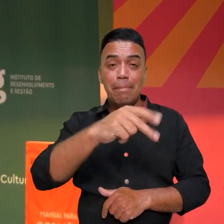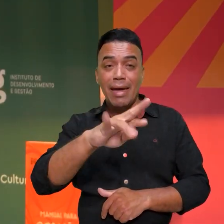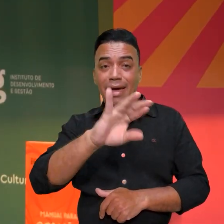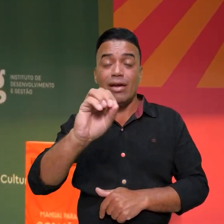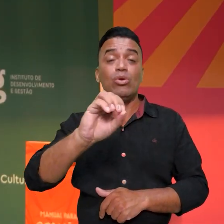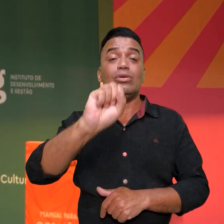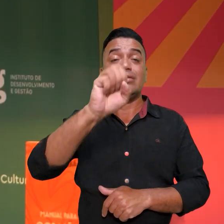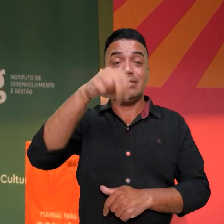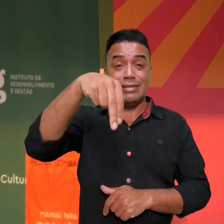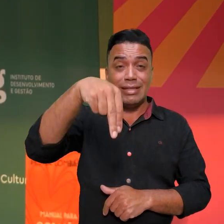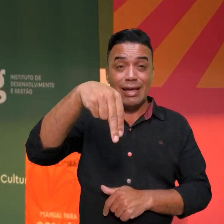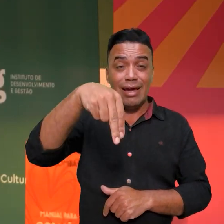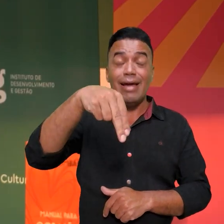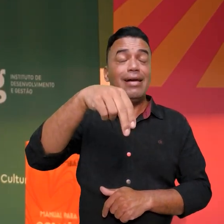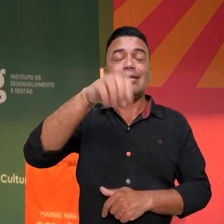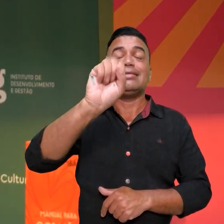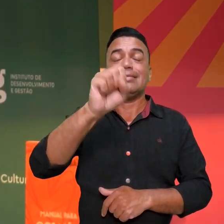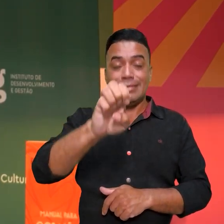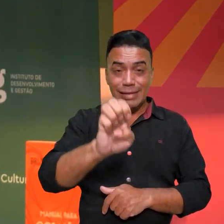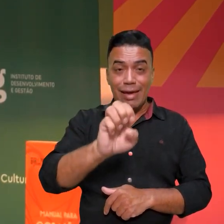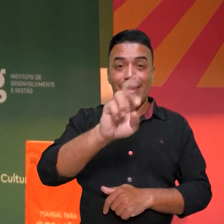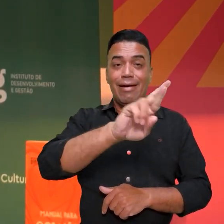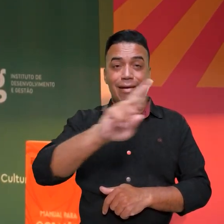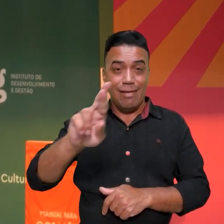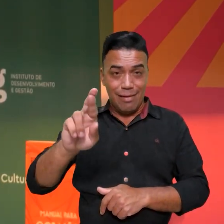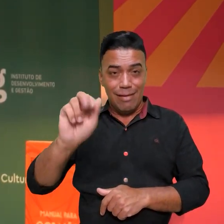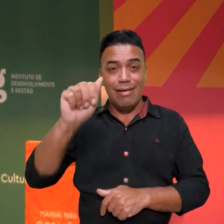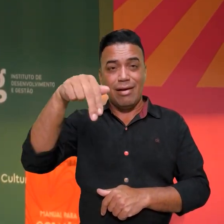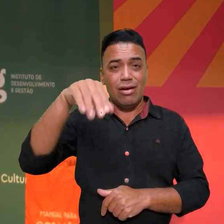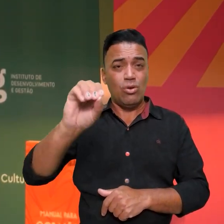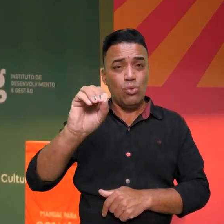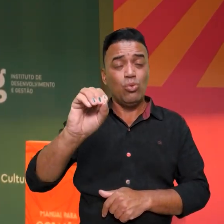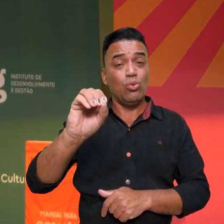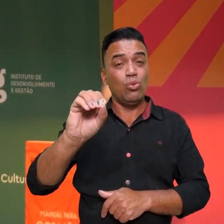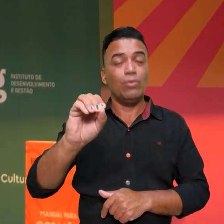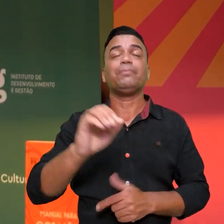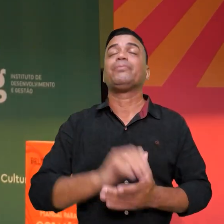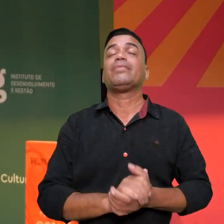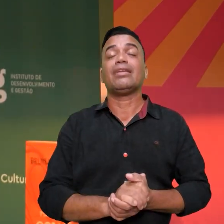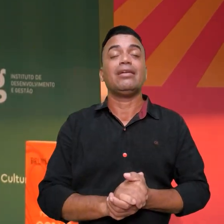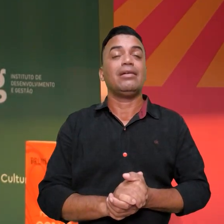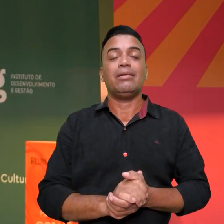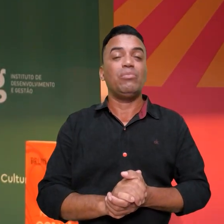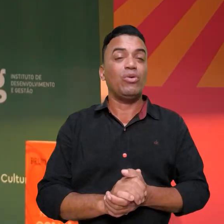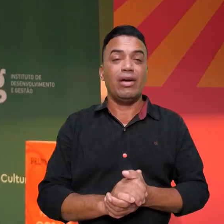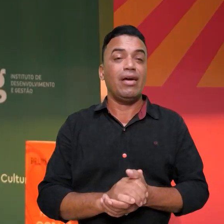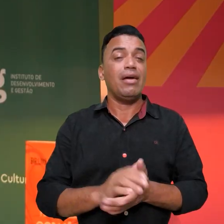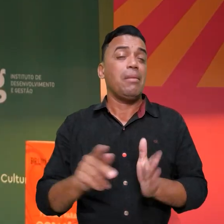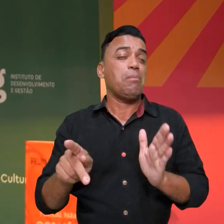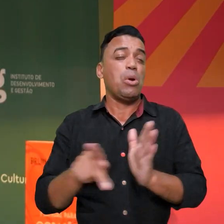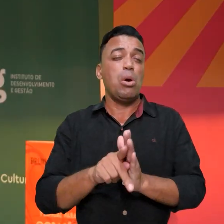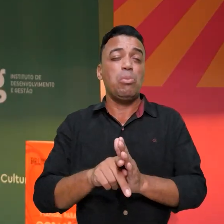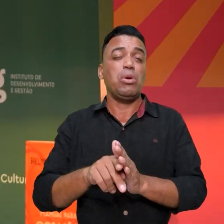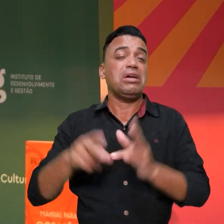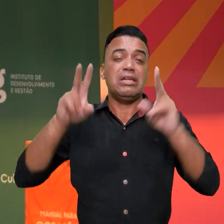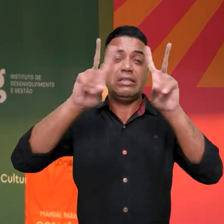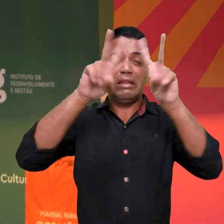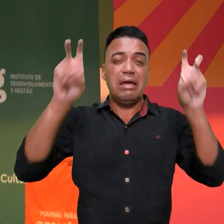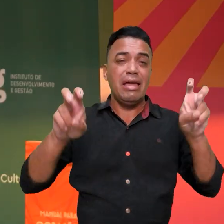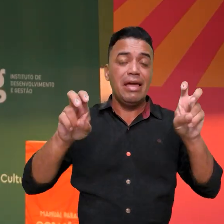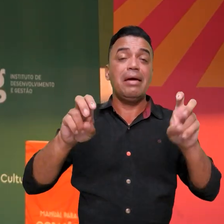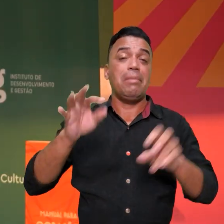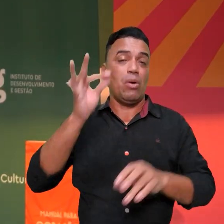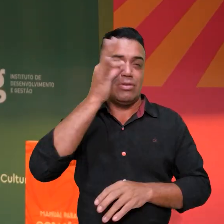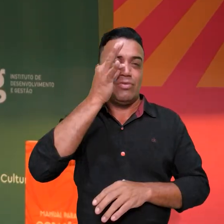se você fala a Império Serrano. Nós somos muito esquisitos. E o enredo se chama Ponciá Evaristo, Flor do Mulungu, e ela